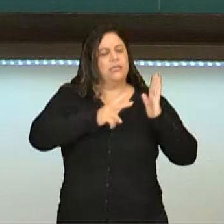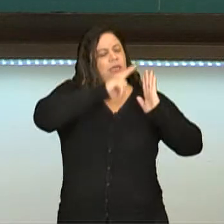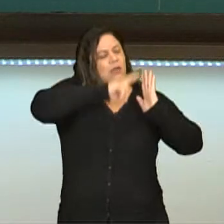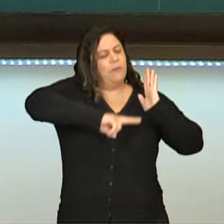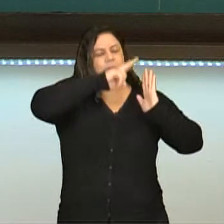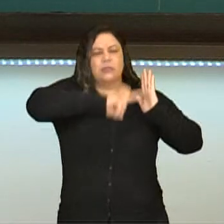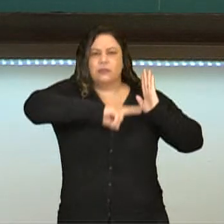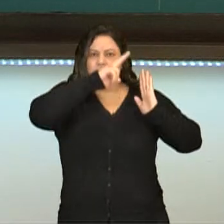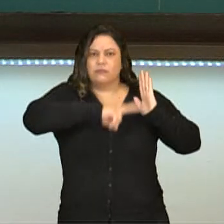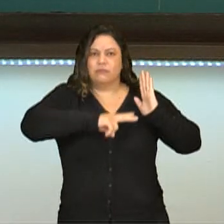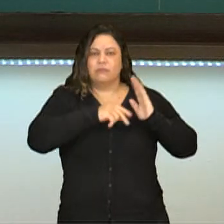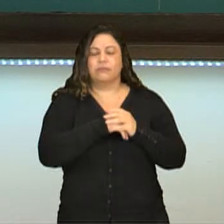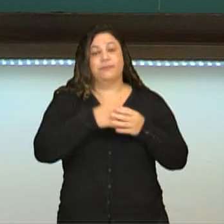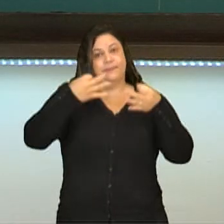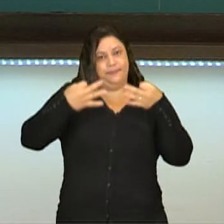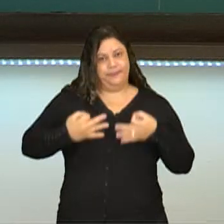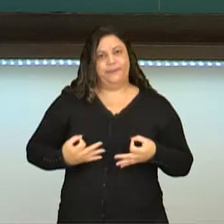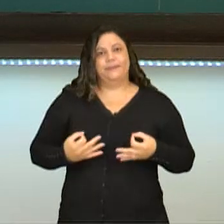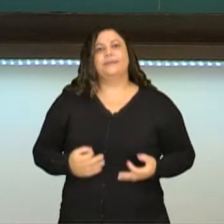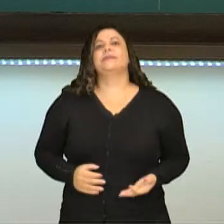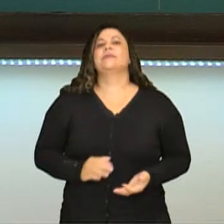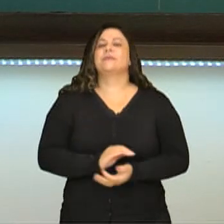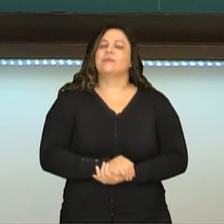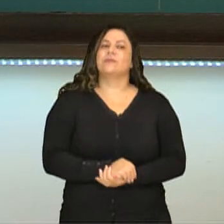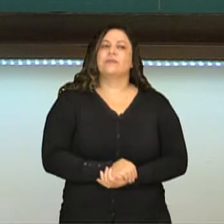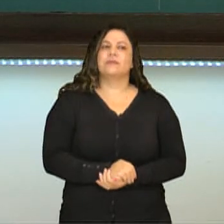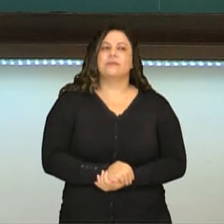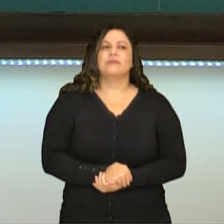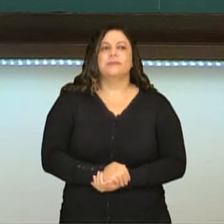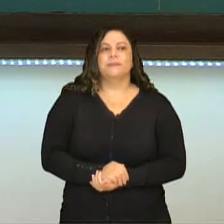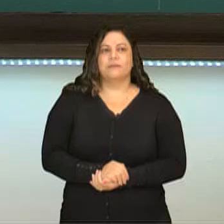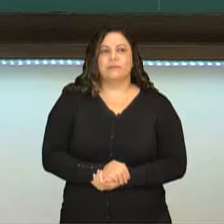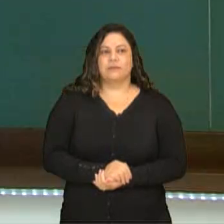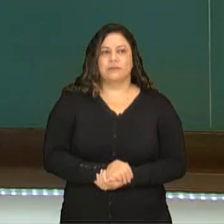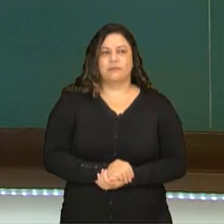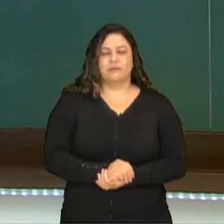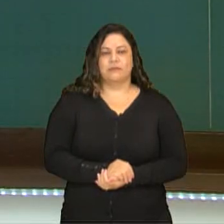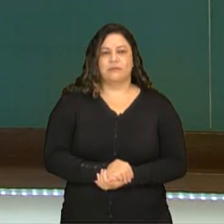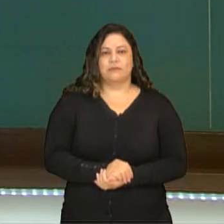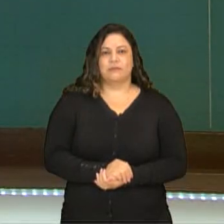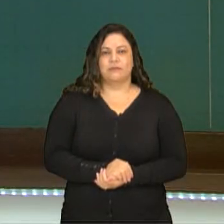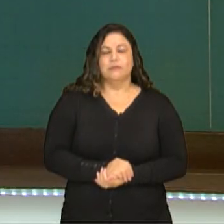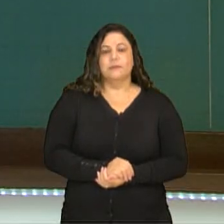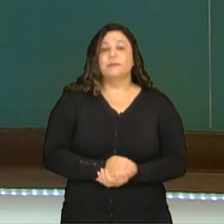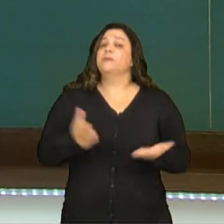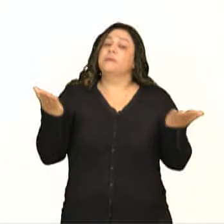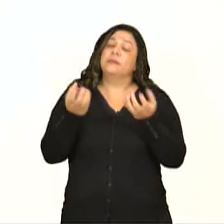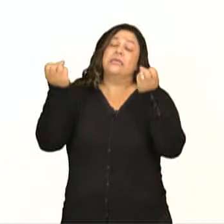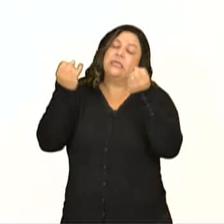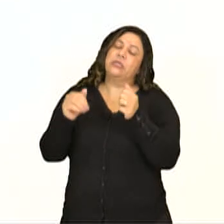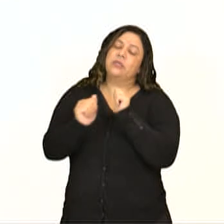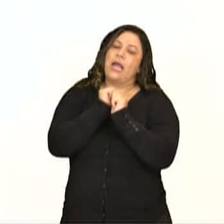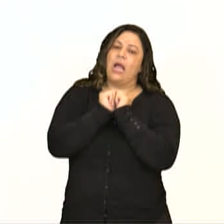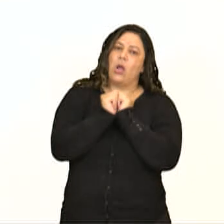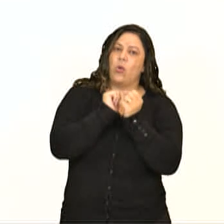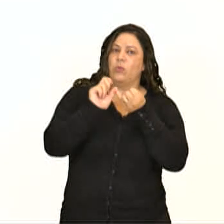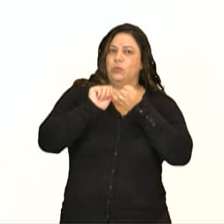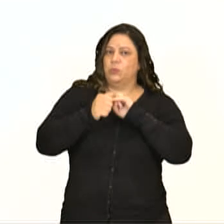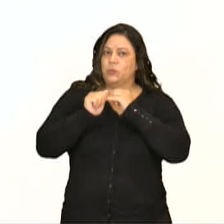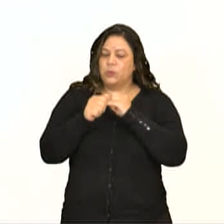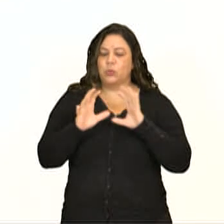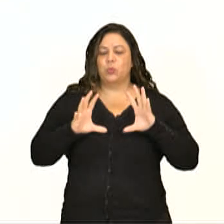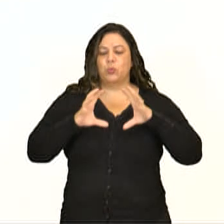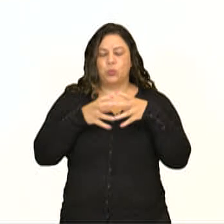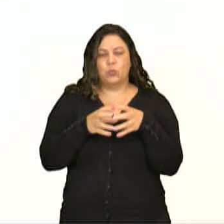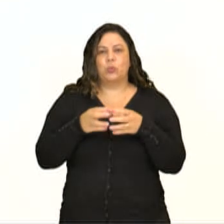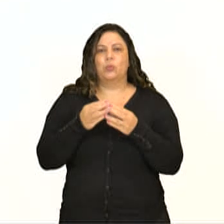leitura bem certinha. Vamos lá, então, ler as opções? Então, ele diz que o feijão e arroz faz parte do grupo de alimentos que